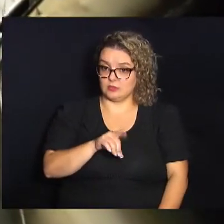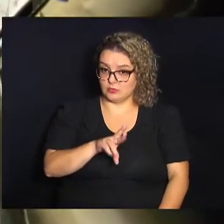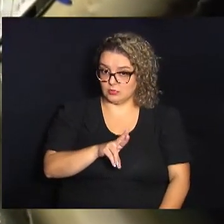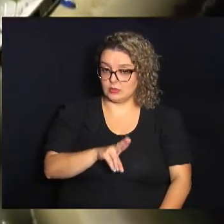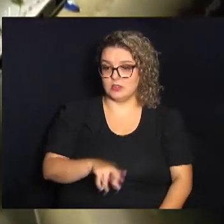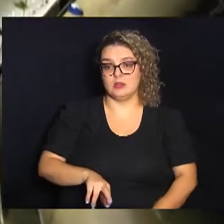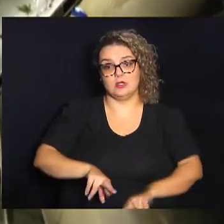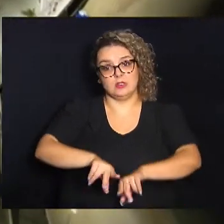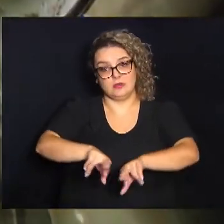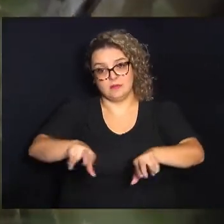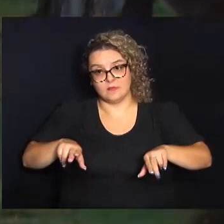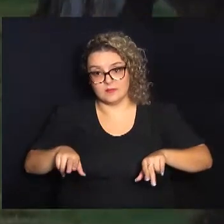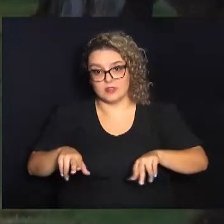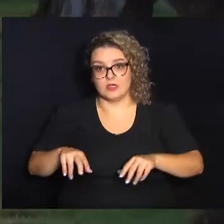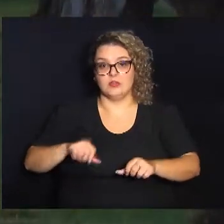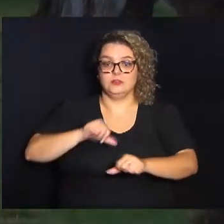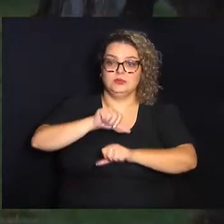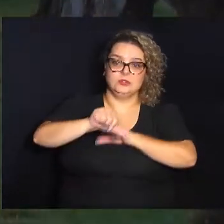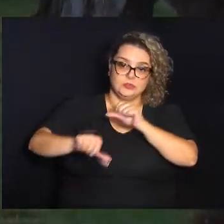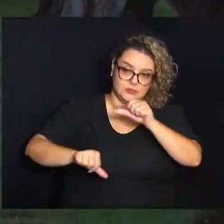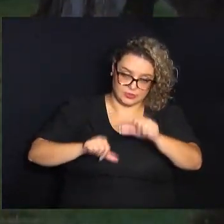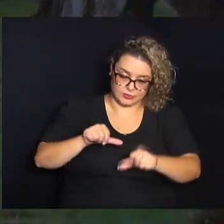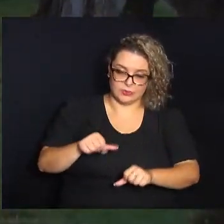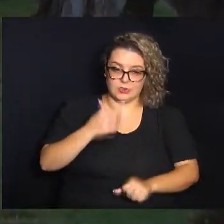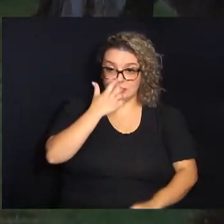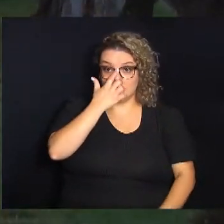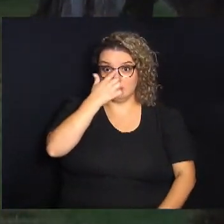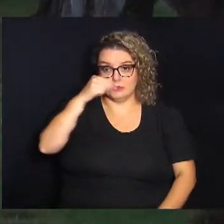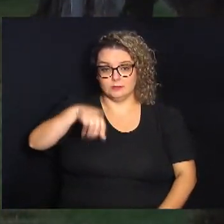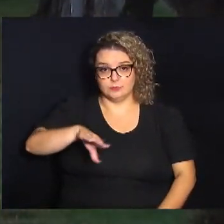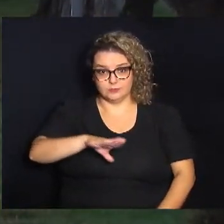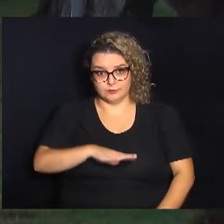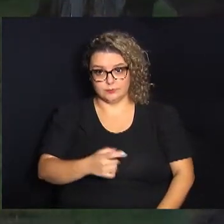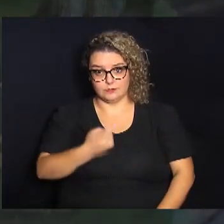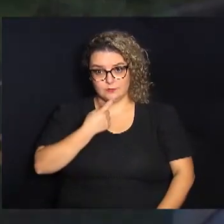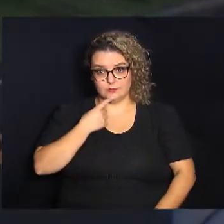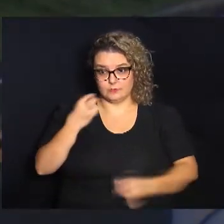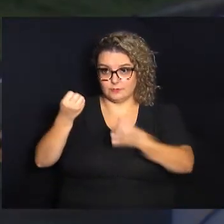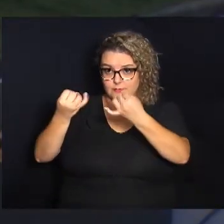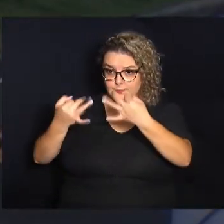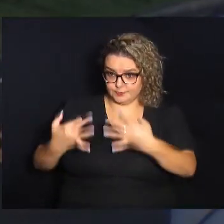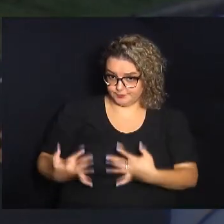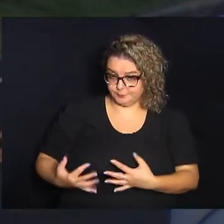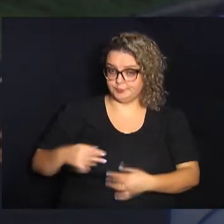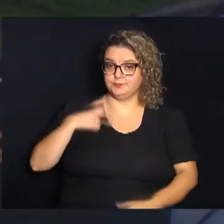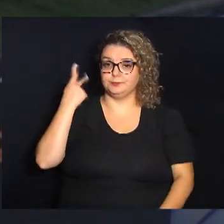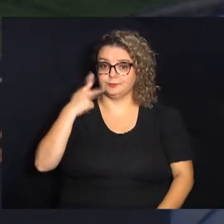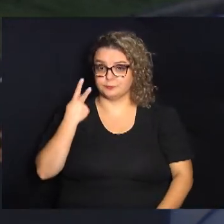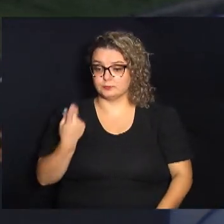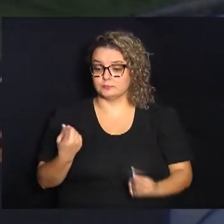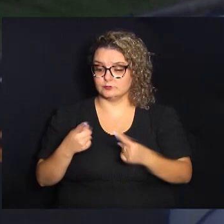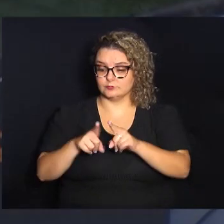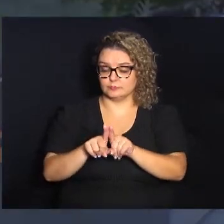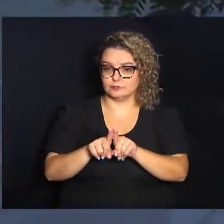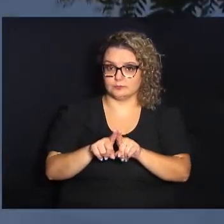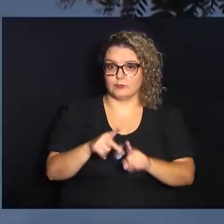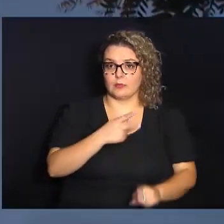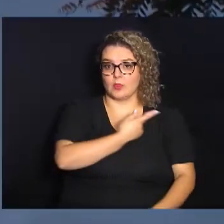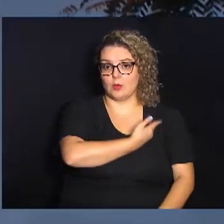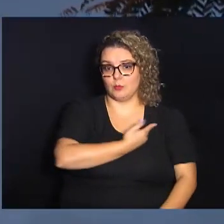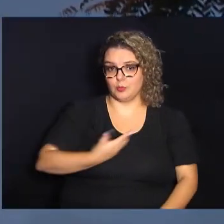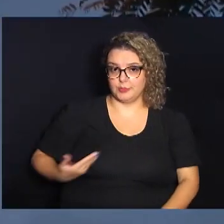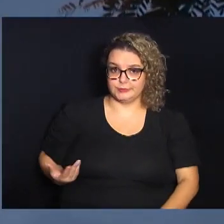a troca em andamento. Aqui em Campinas, conforme explica o vereador, uma parceria público-privada